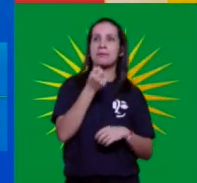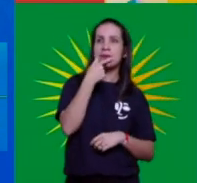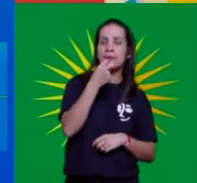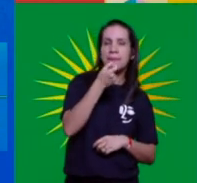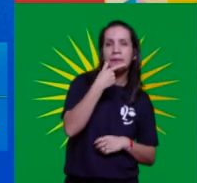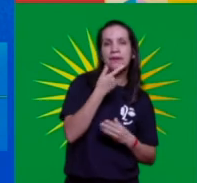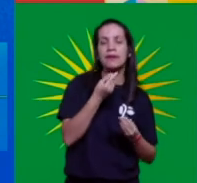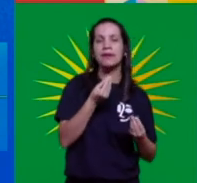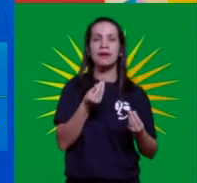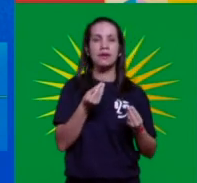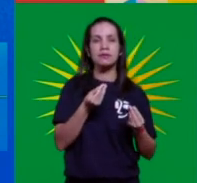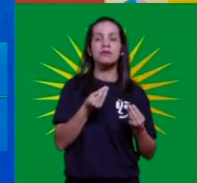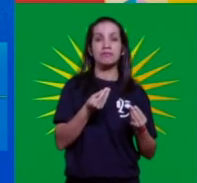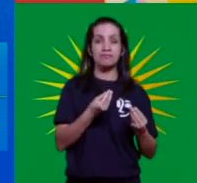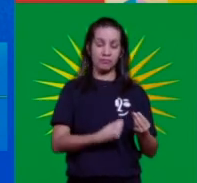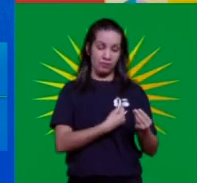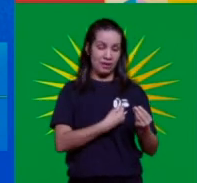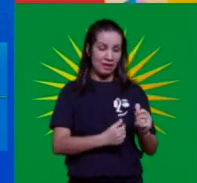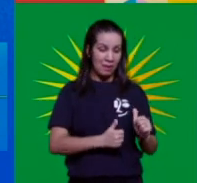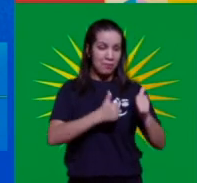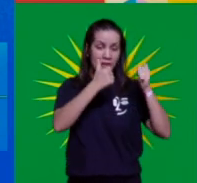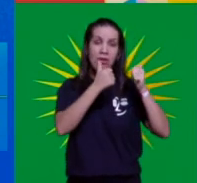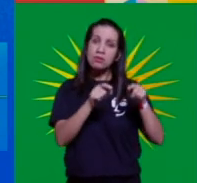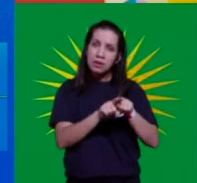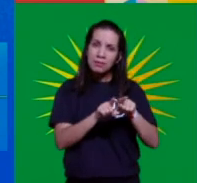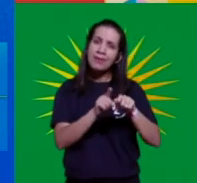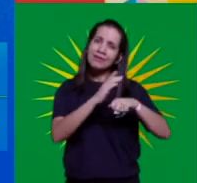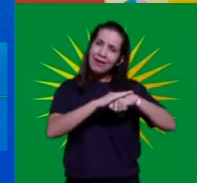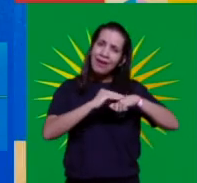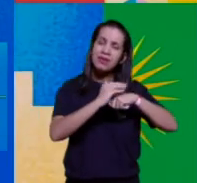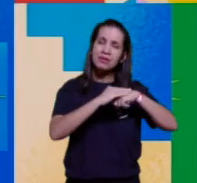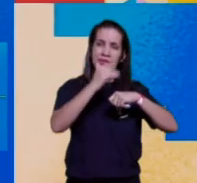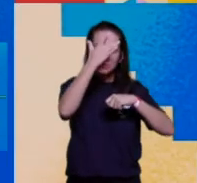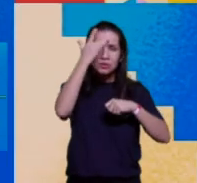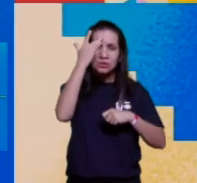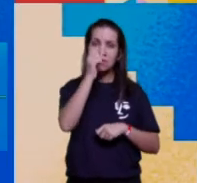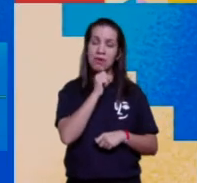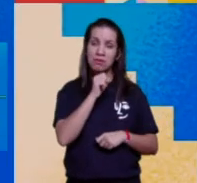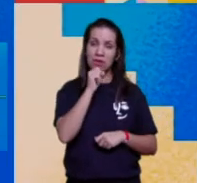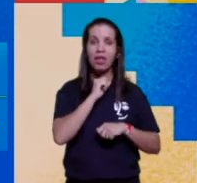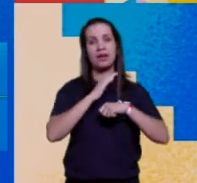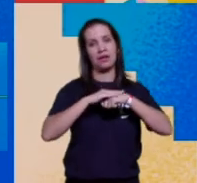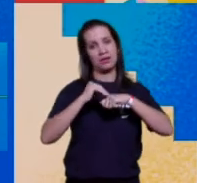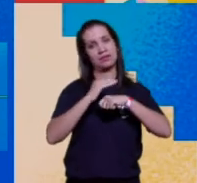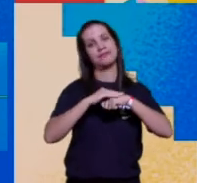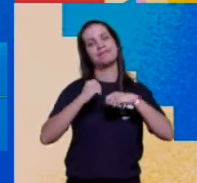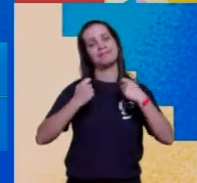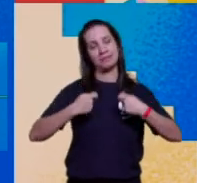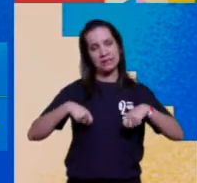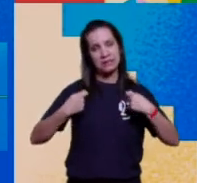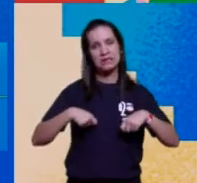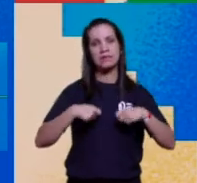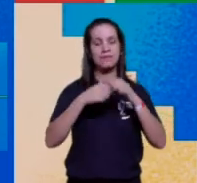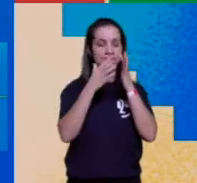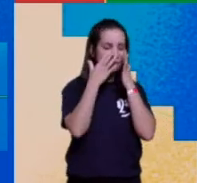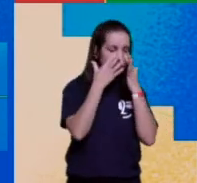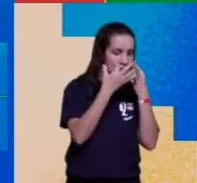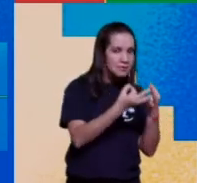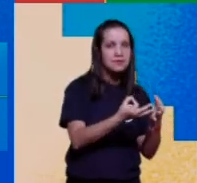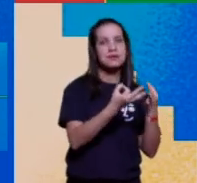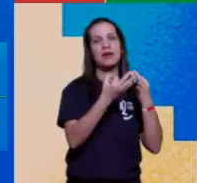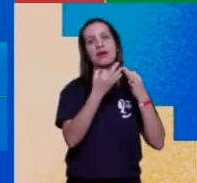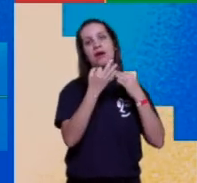medicamentos, de para viver melhor, mas carinho. Acho que essas pessoas, elas precisam principalmente de atenção,